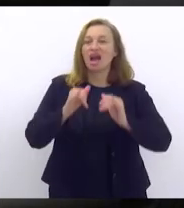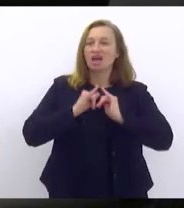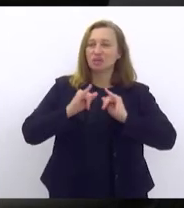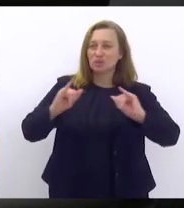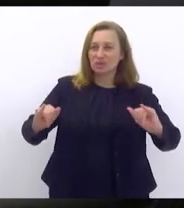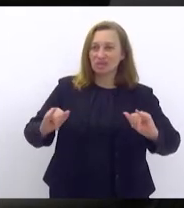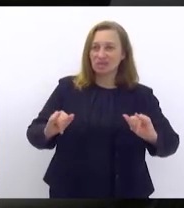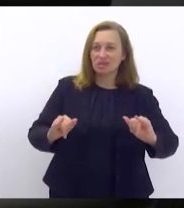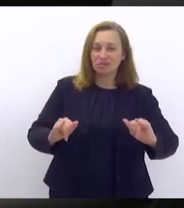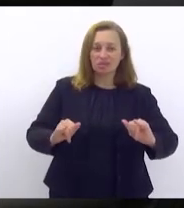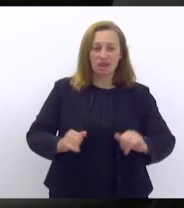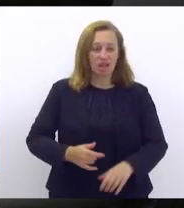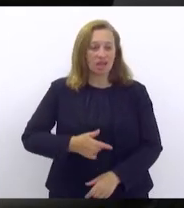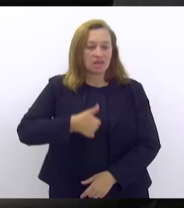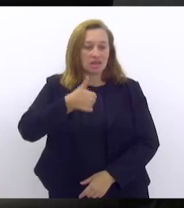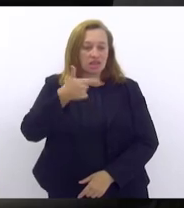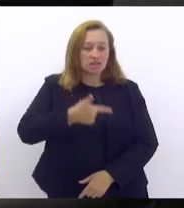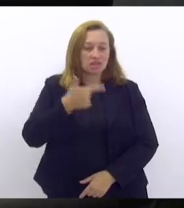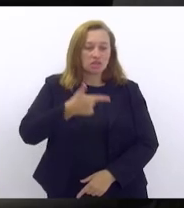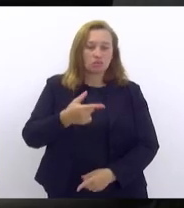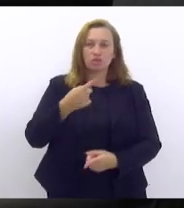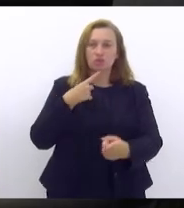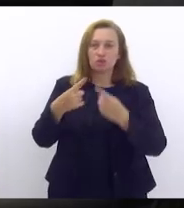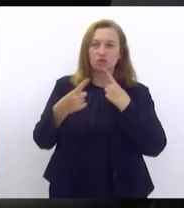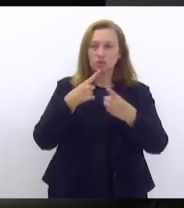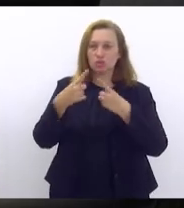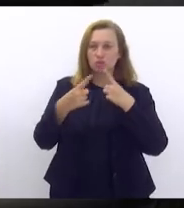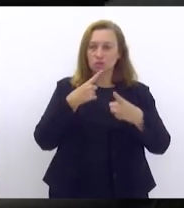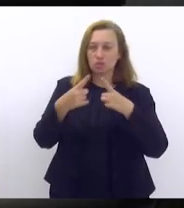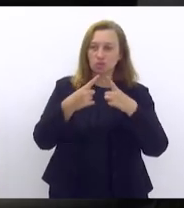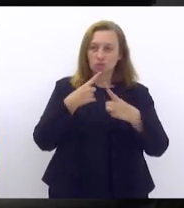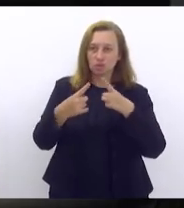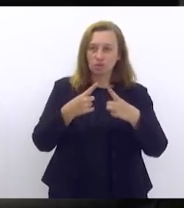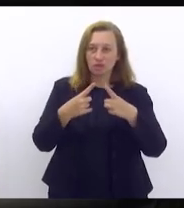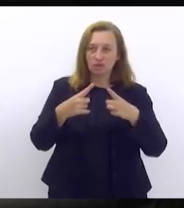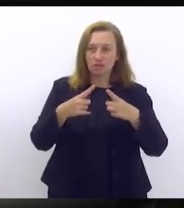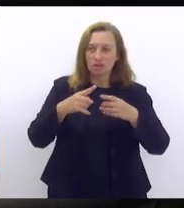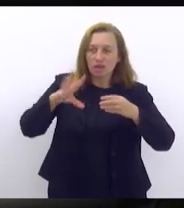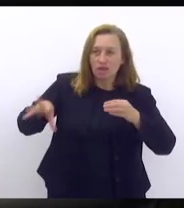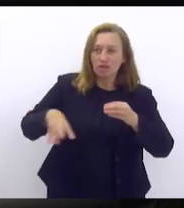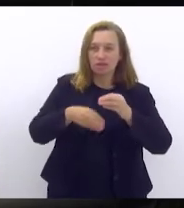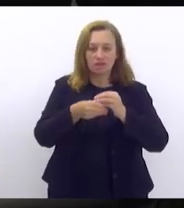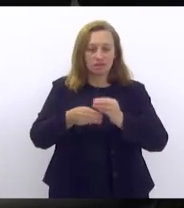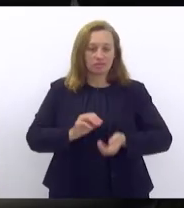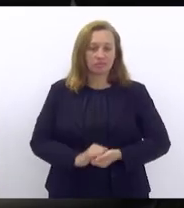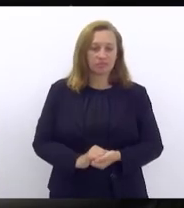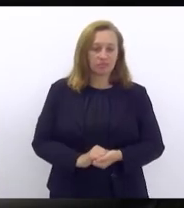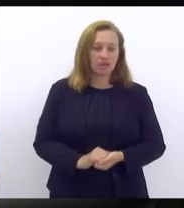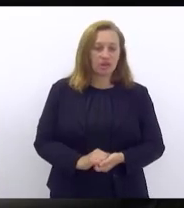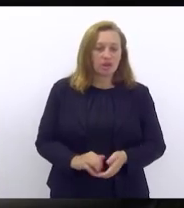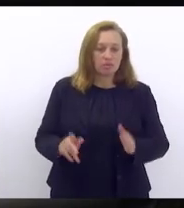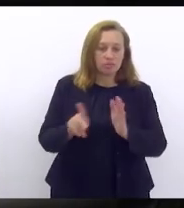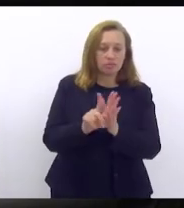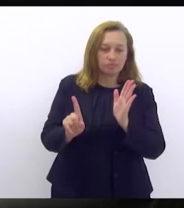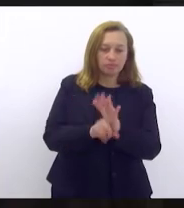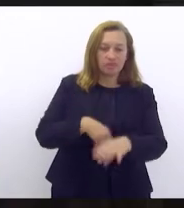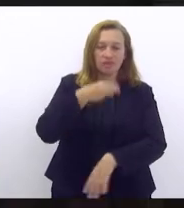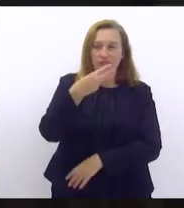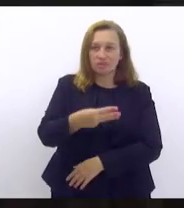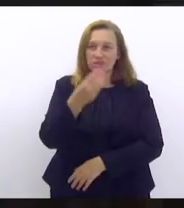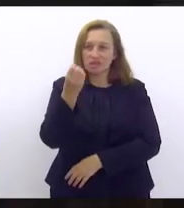Anuncio, em tramitação ordinária, em segunda discussão, redação do vencido, assim emendada, projeto de lei número